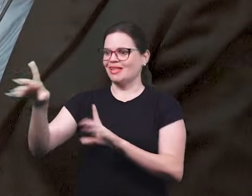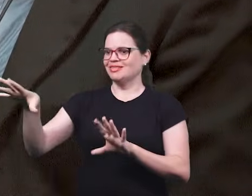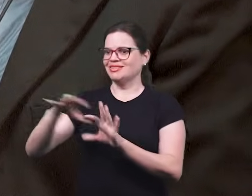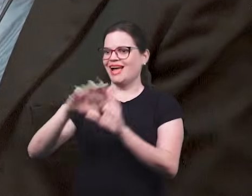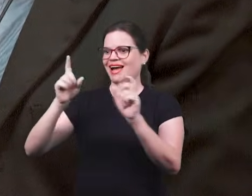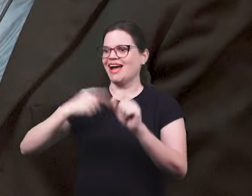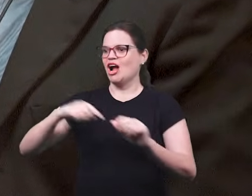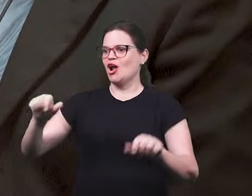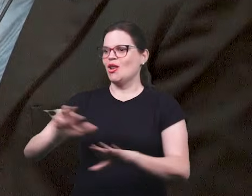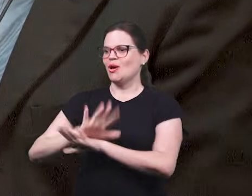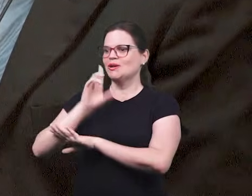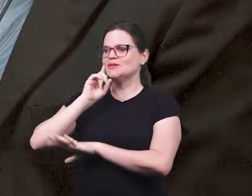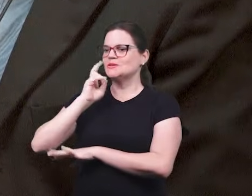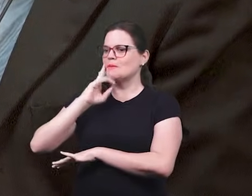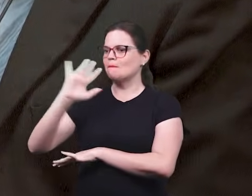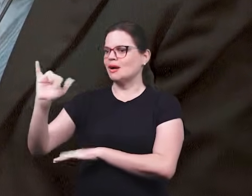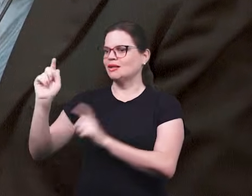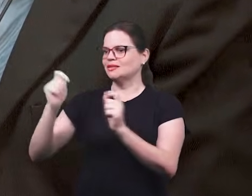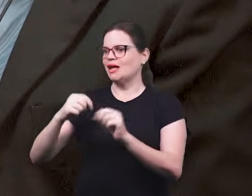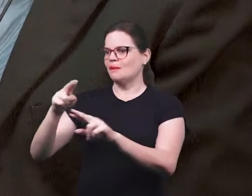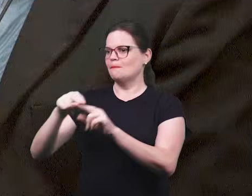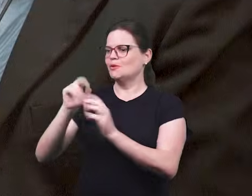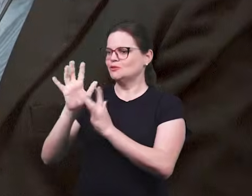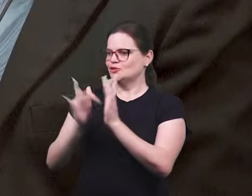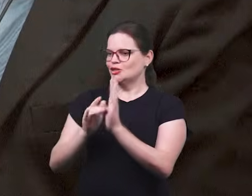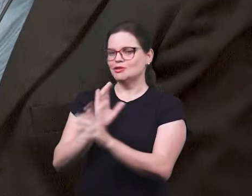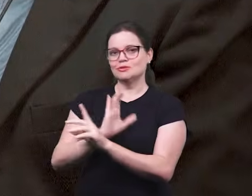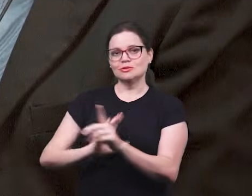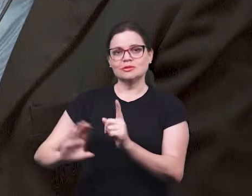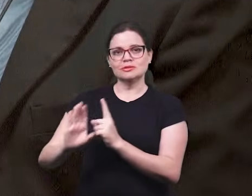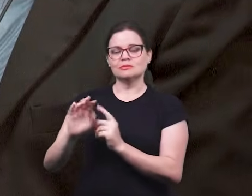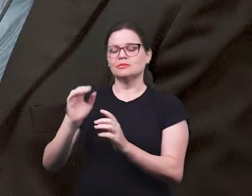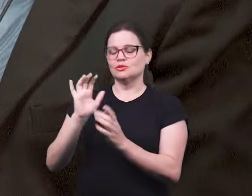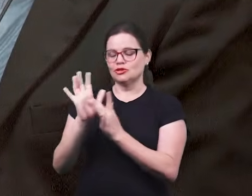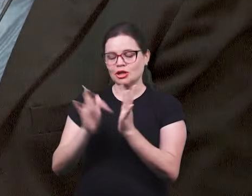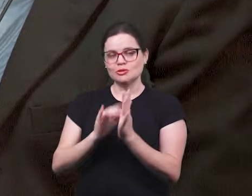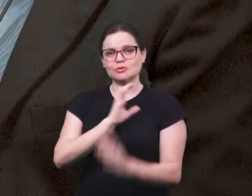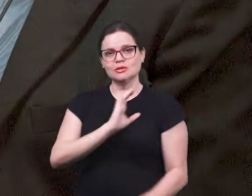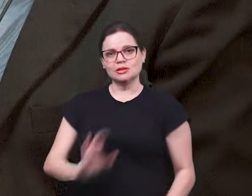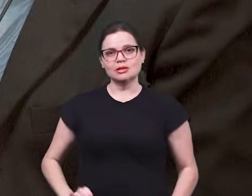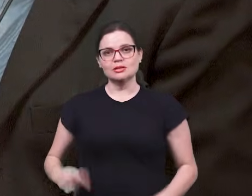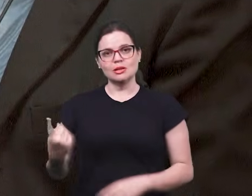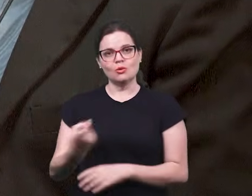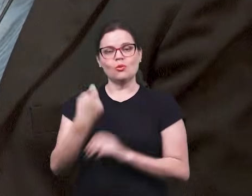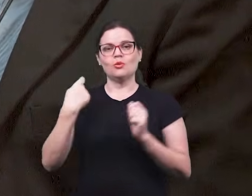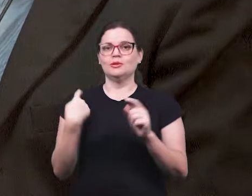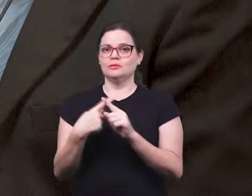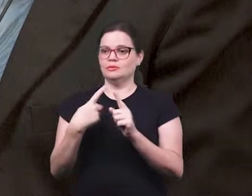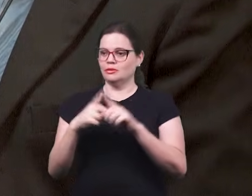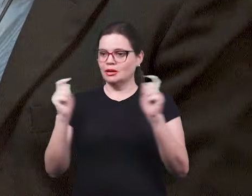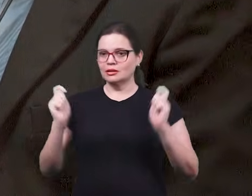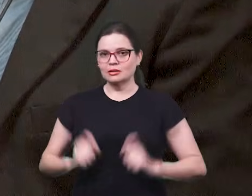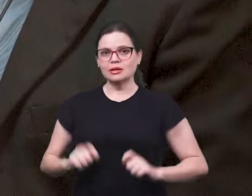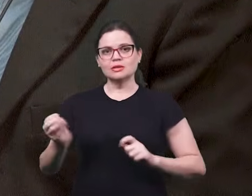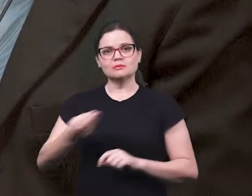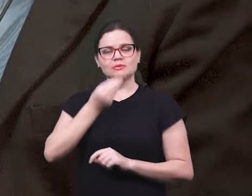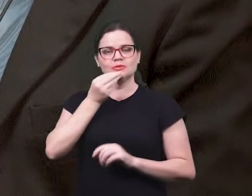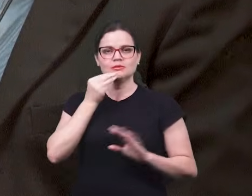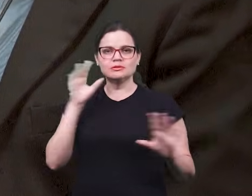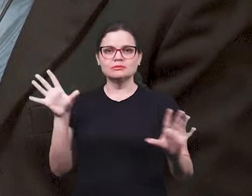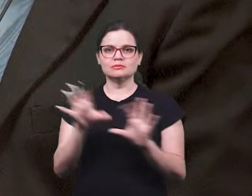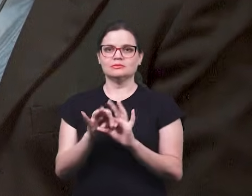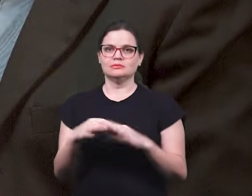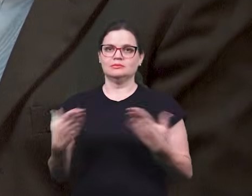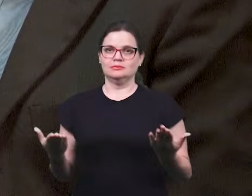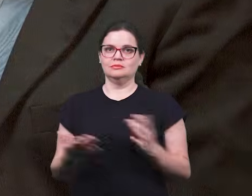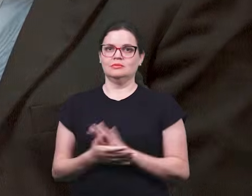a vida. Ninguém vai ao Pai a não ser por mim. É esse véu que se rasgou, é esse caminho que se abriu. E hoje